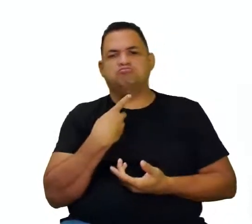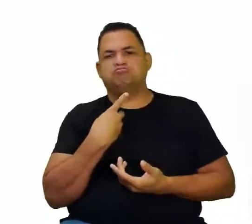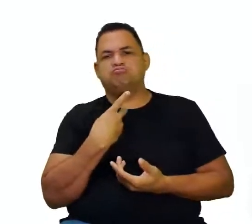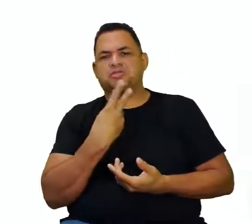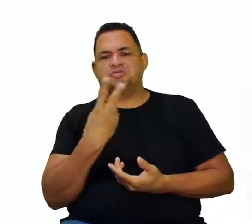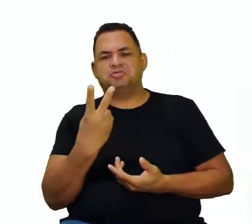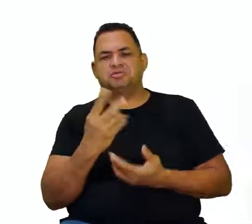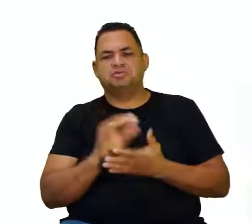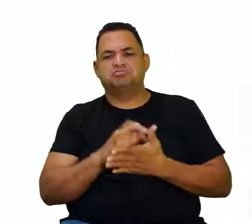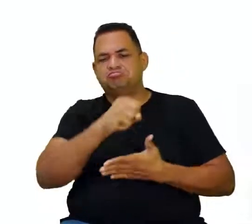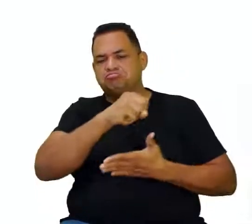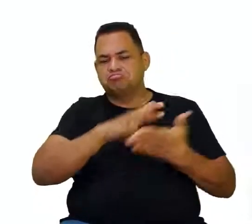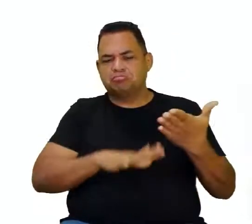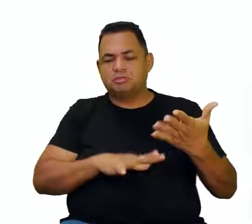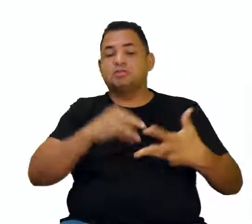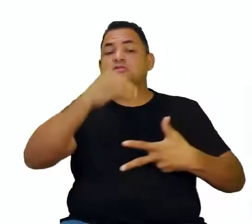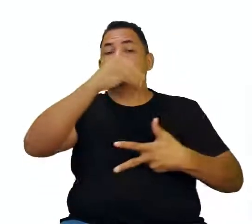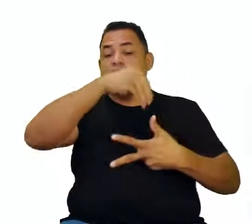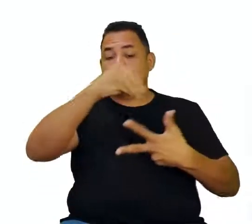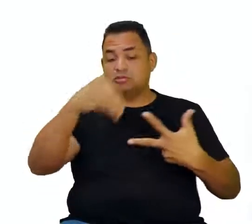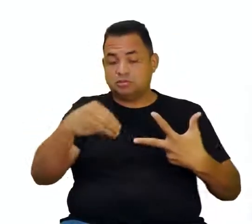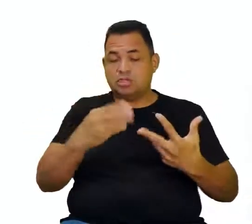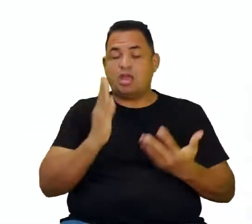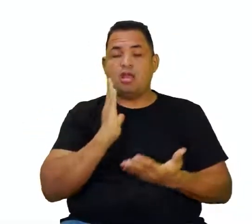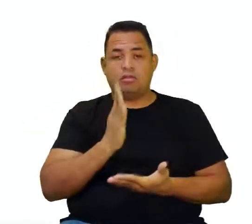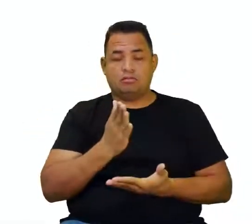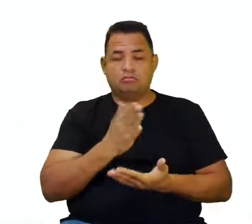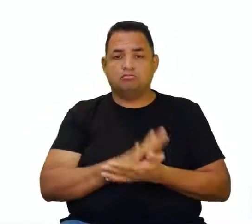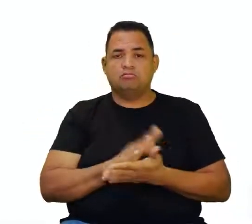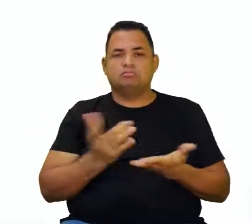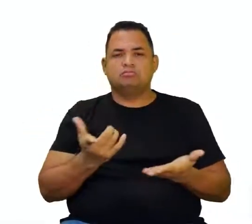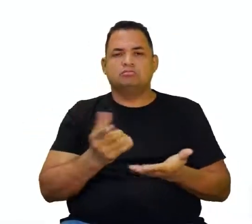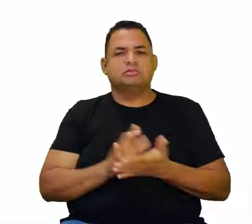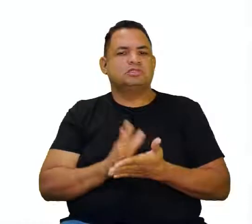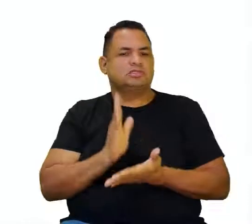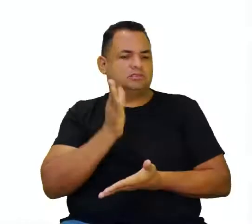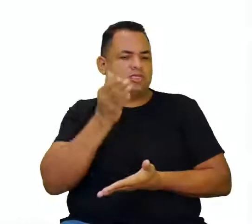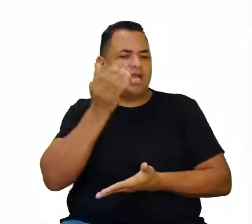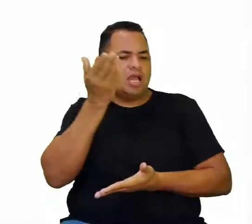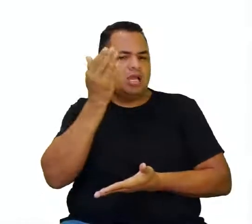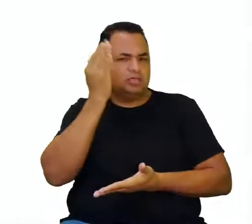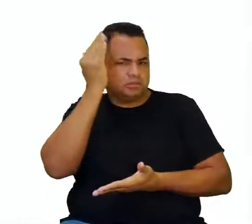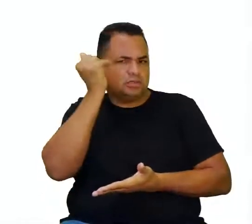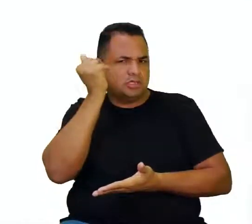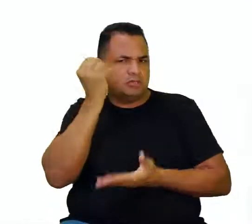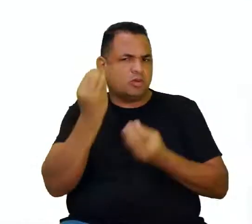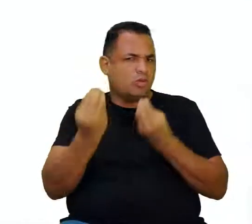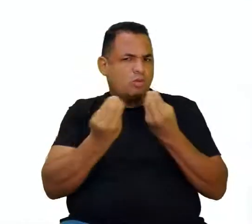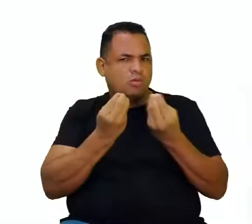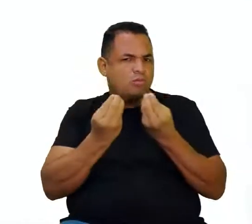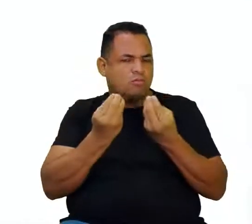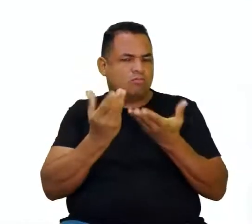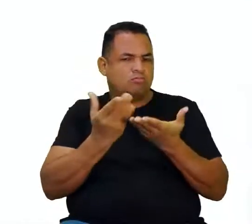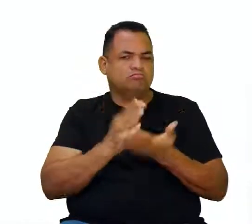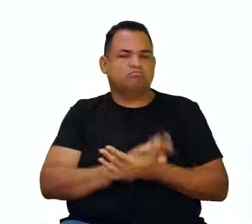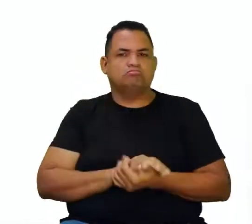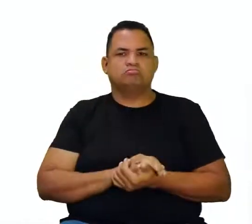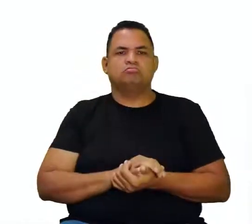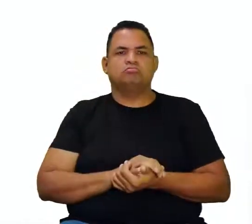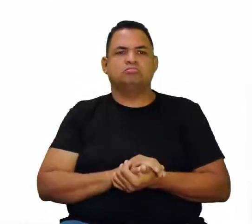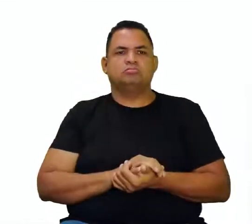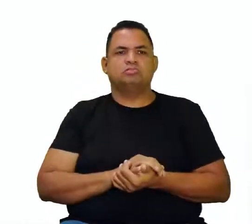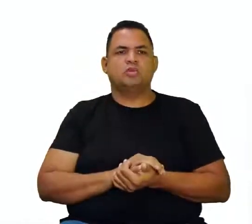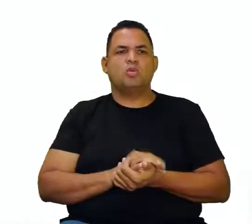que já caíram nos Enems anteriores. Então vocês já estão familiarizados, né? Só que como